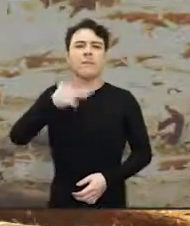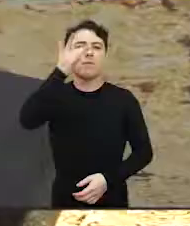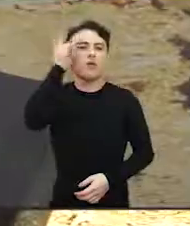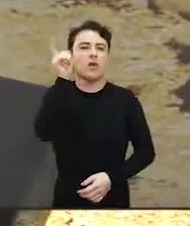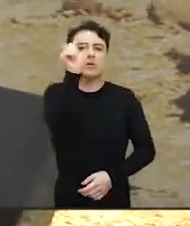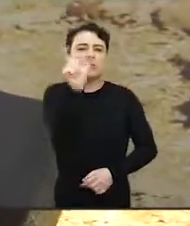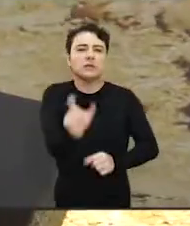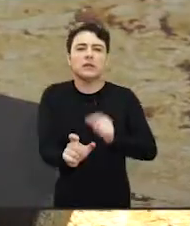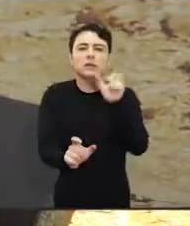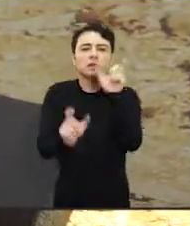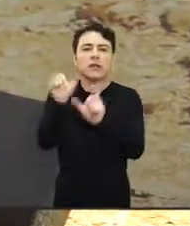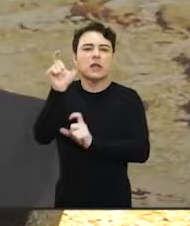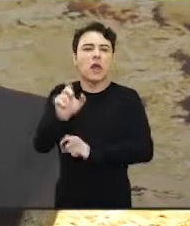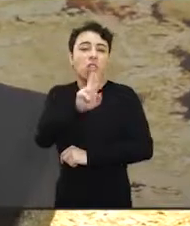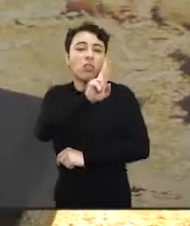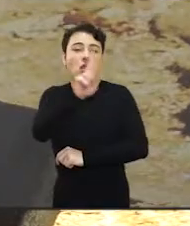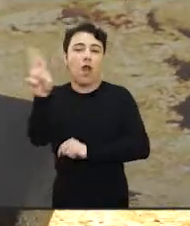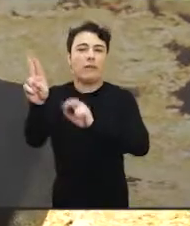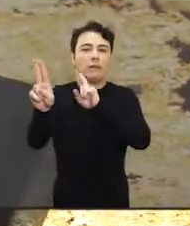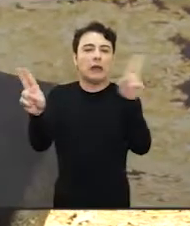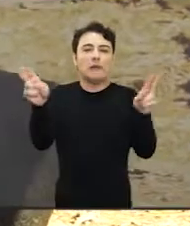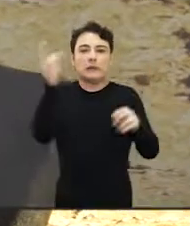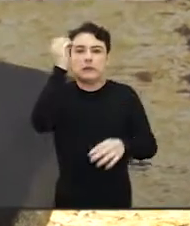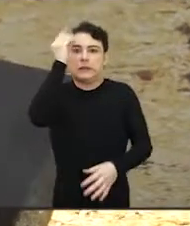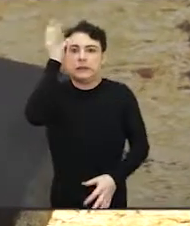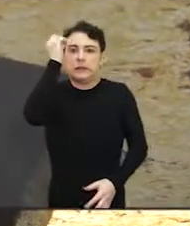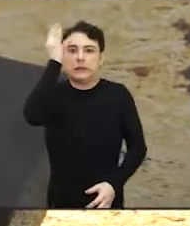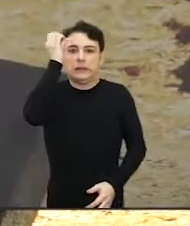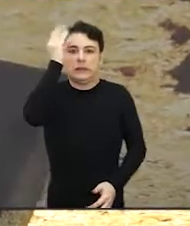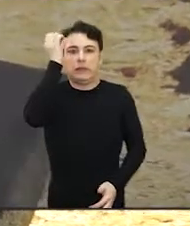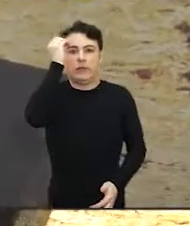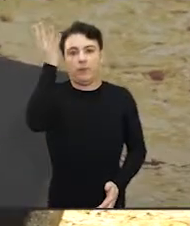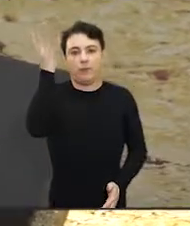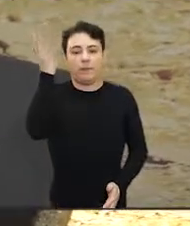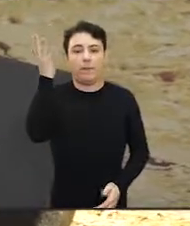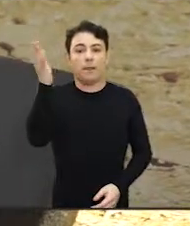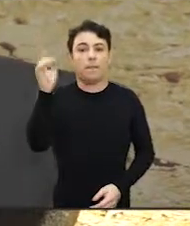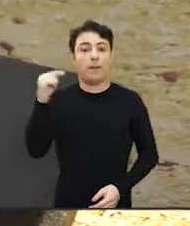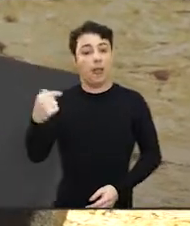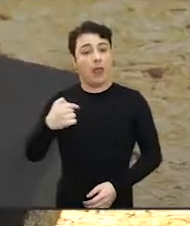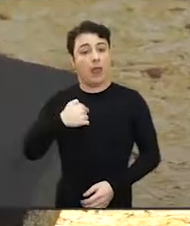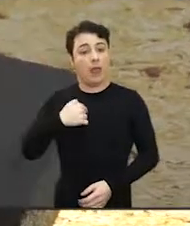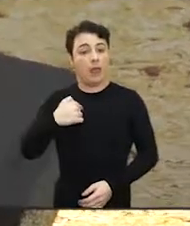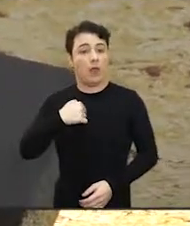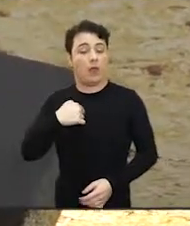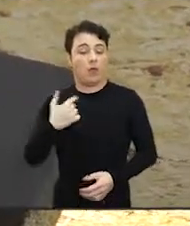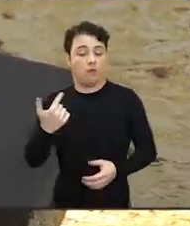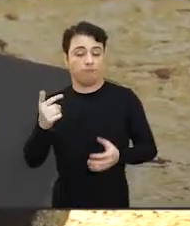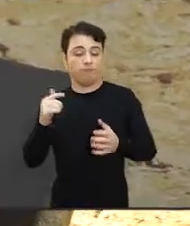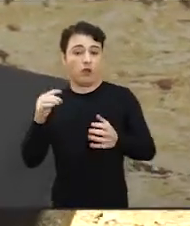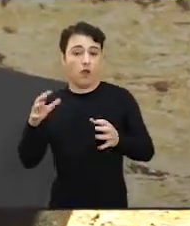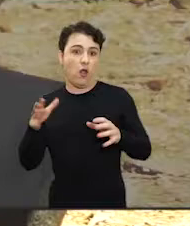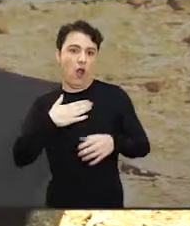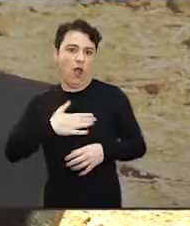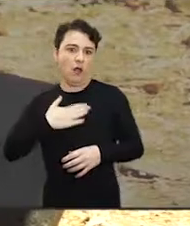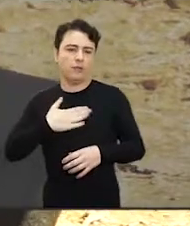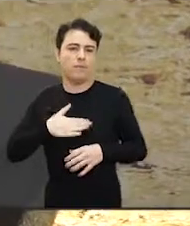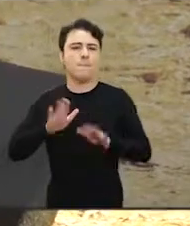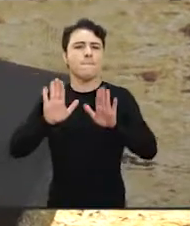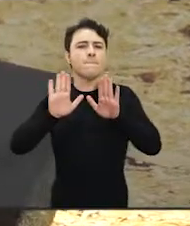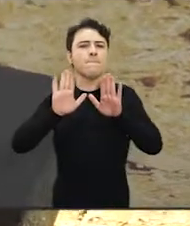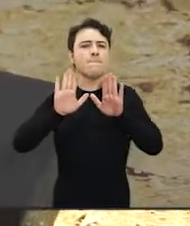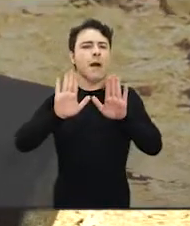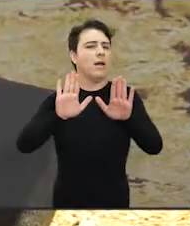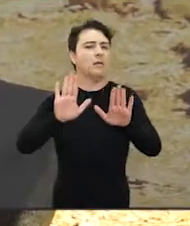mas uma banda americana chamada Toto, que tem um guitarrista que eu gosto muito, que é meu herói